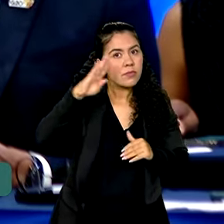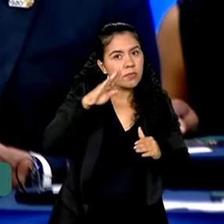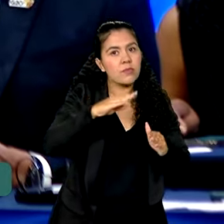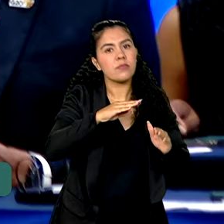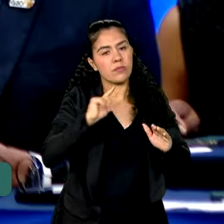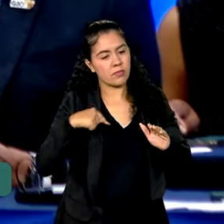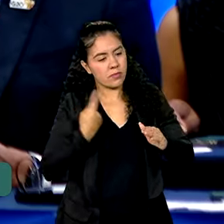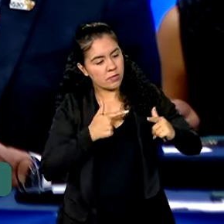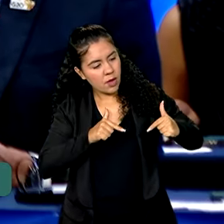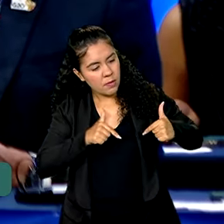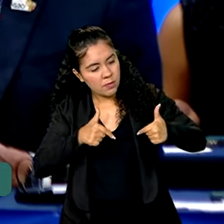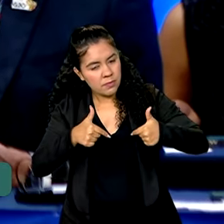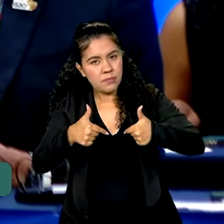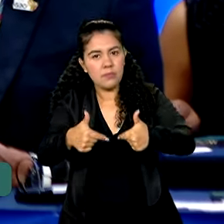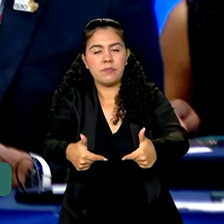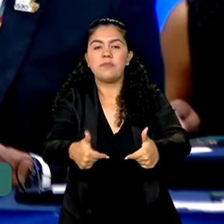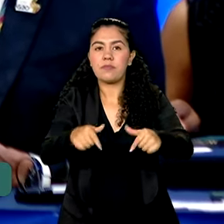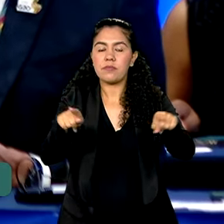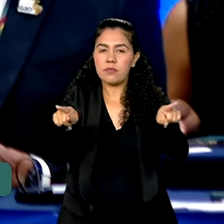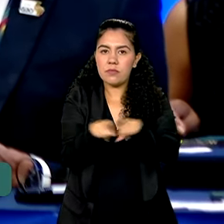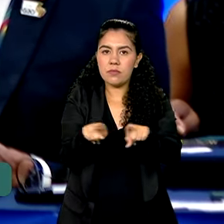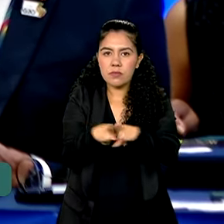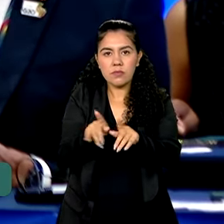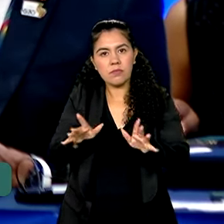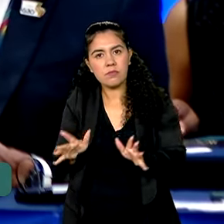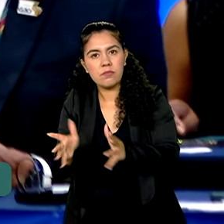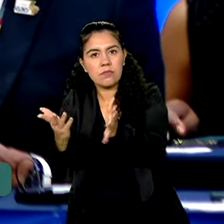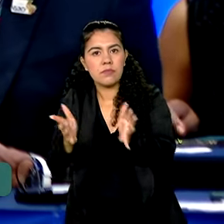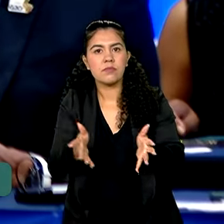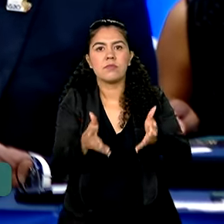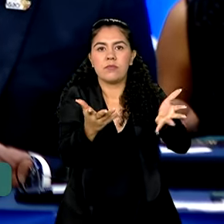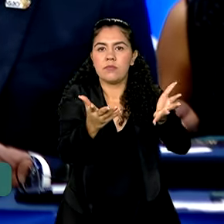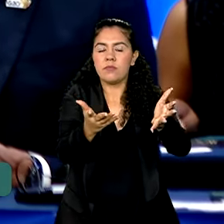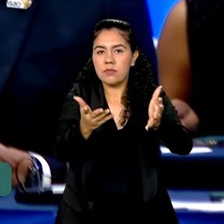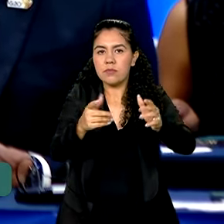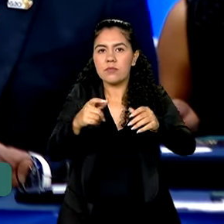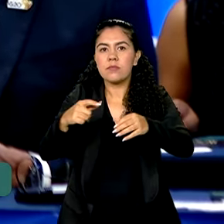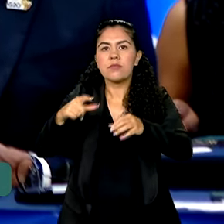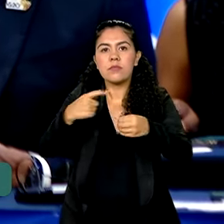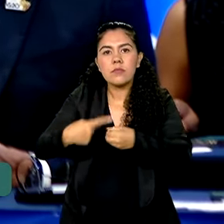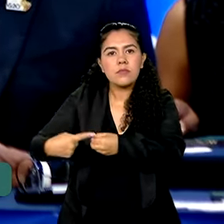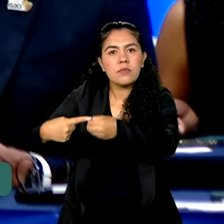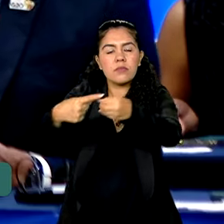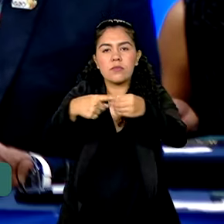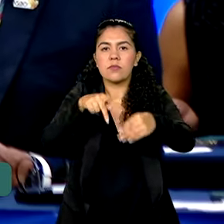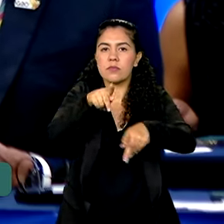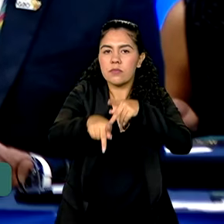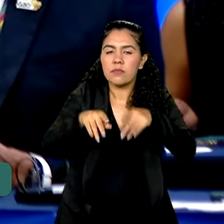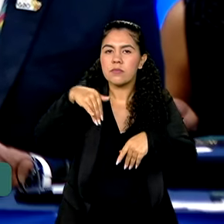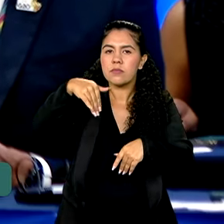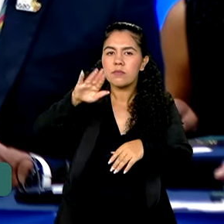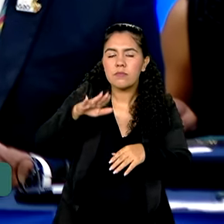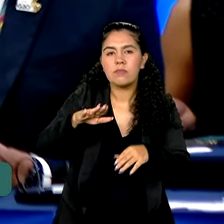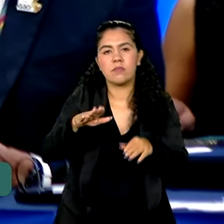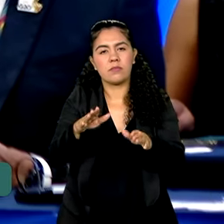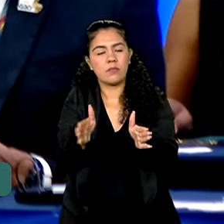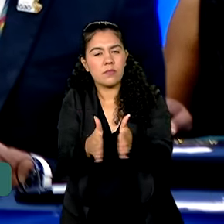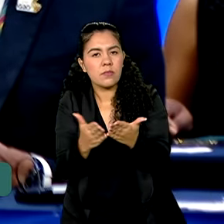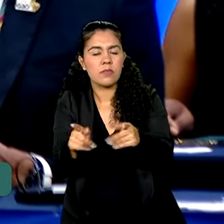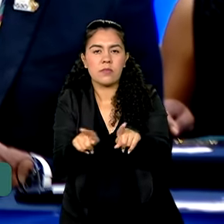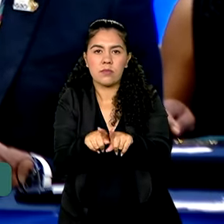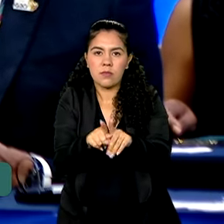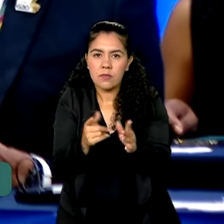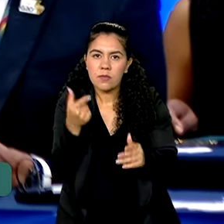que estejamos fortalecendo as comunidades mais vulneráveis, proporcionando-lhes a capacidade